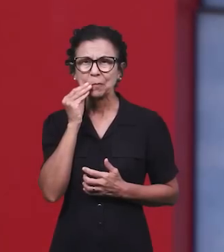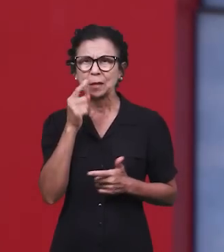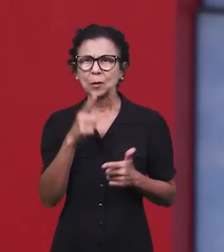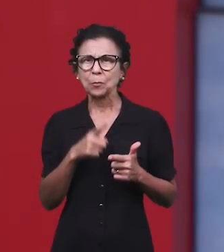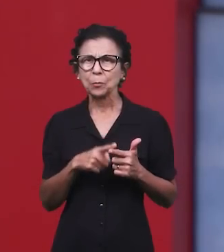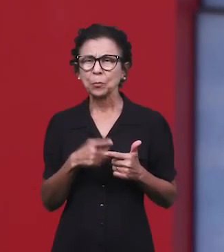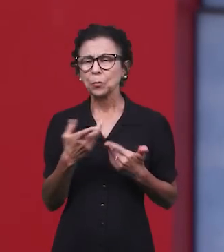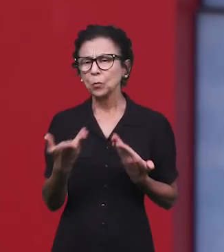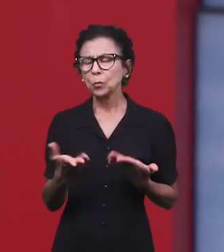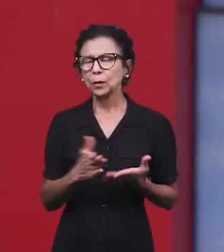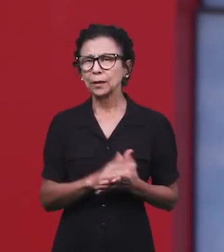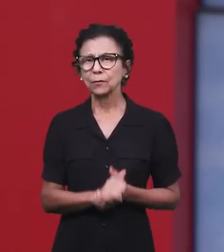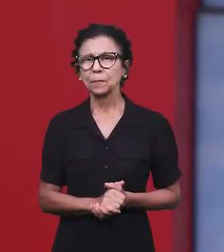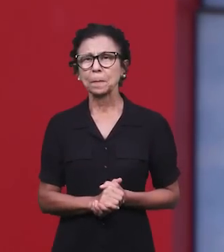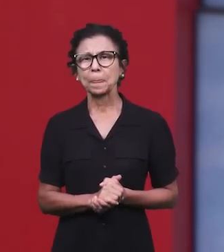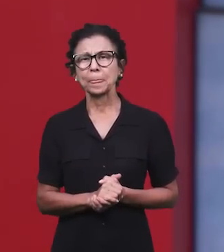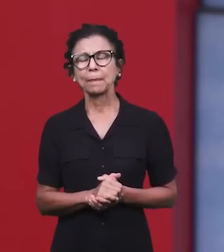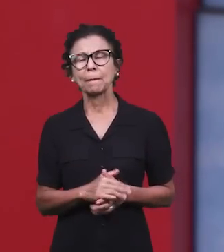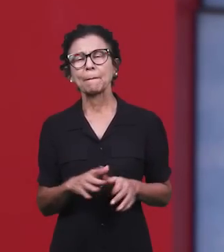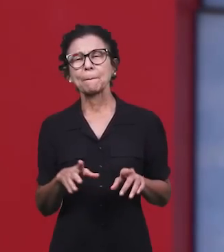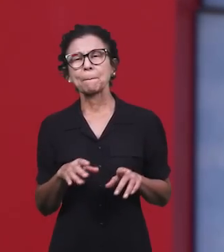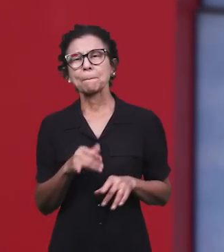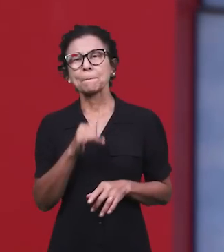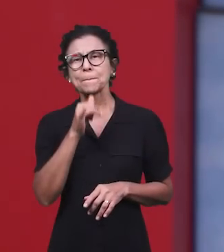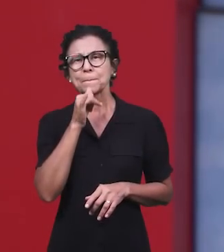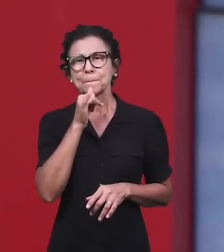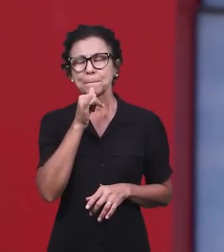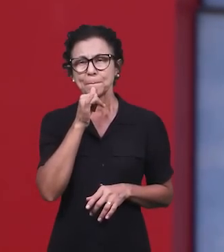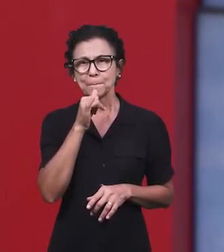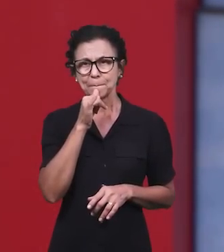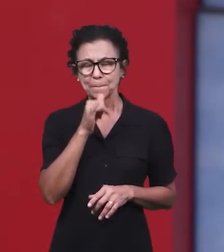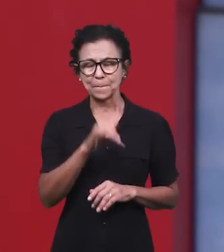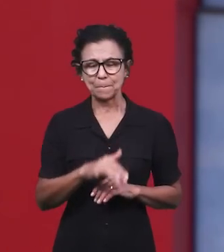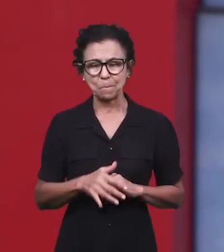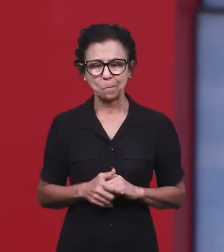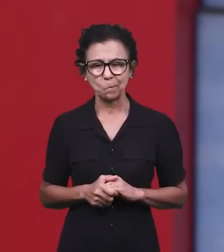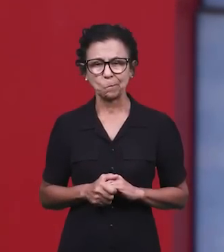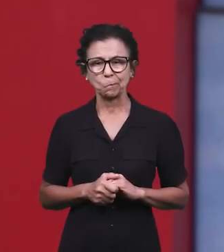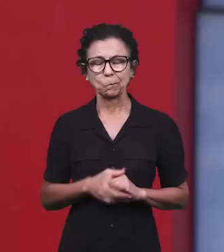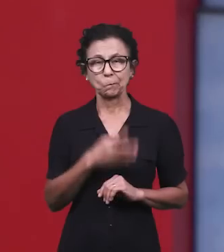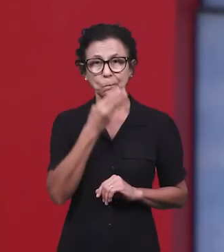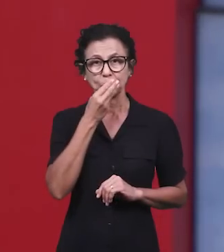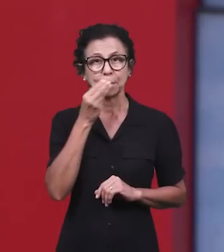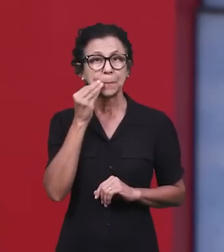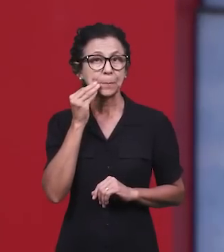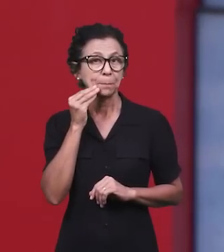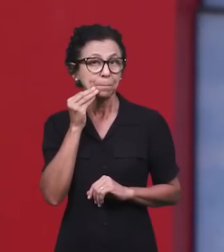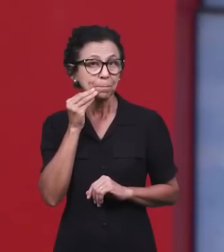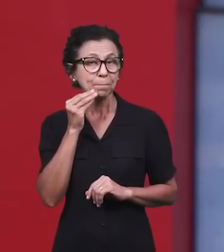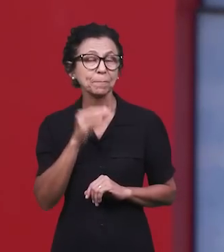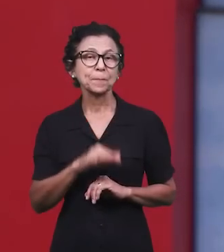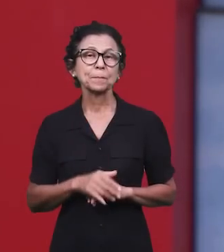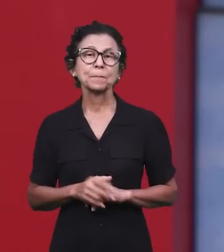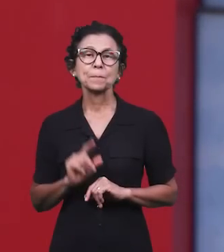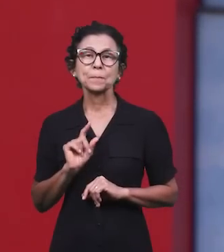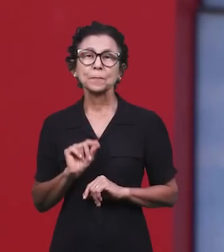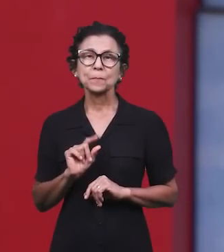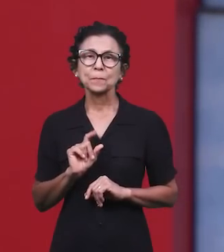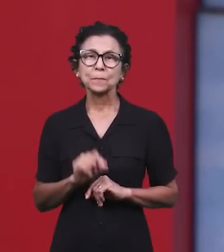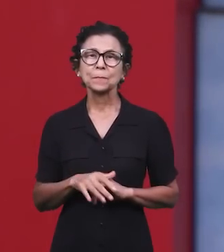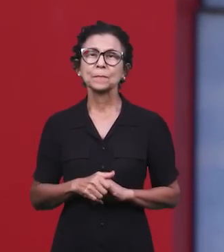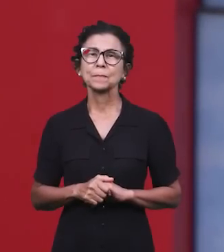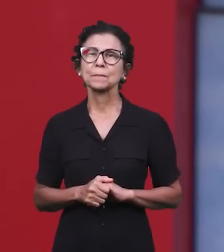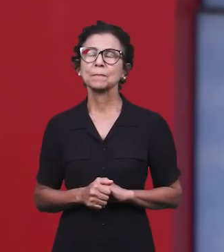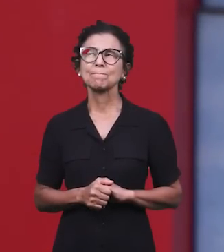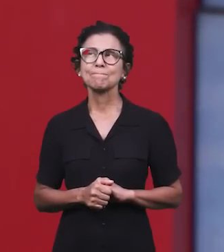pano novo e põe em vestido novo. Então, o jejum, um dos motivos de jejum é para tapar, é para fechar